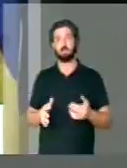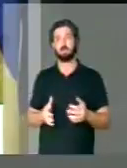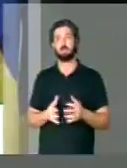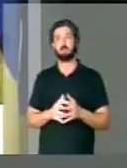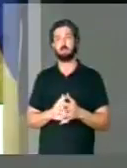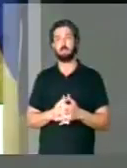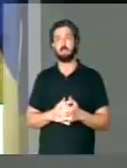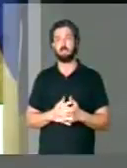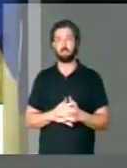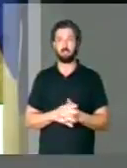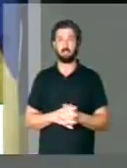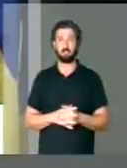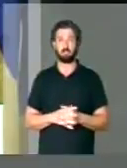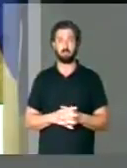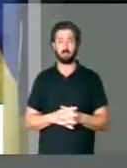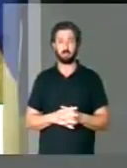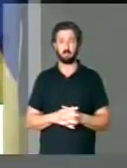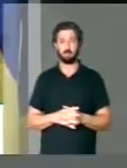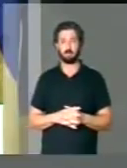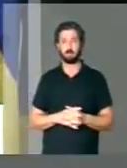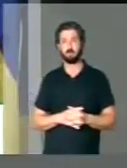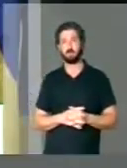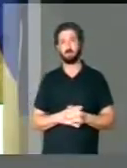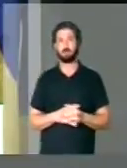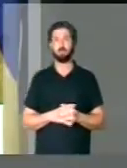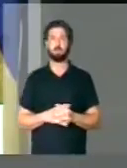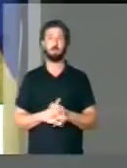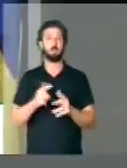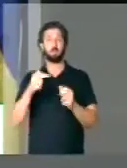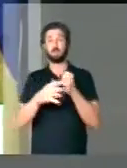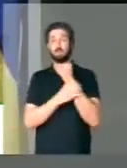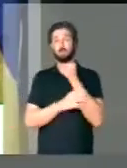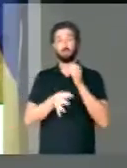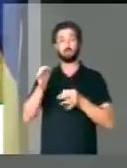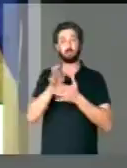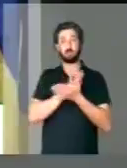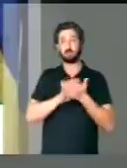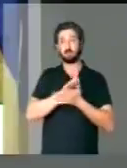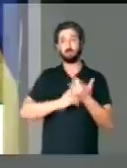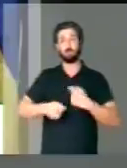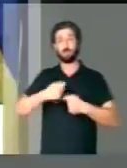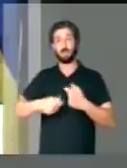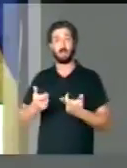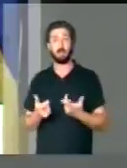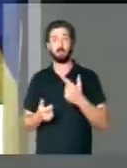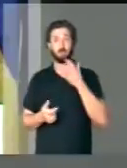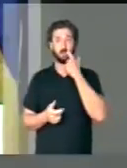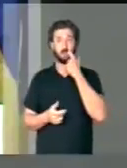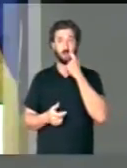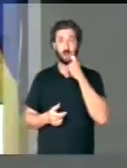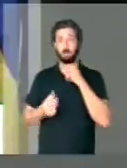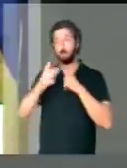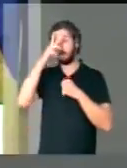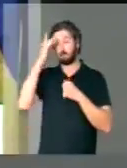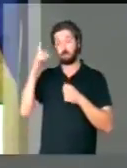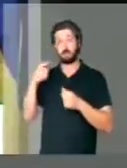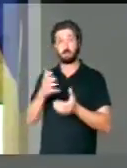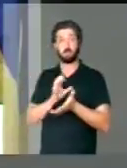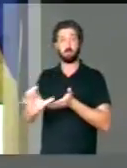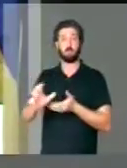transmitia credibilidade, não transmitia segurança jurídica ao mercado, ao investidor,